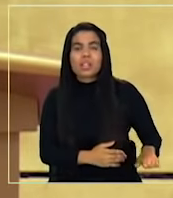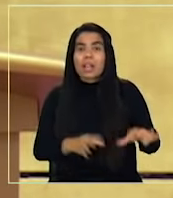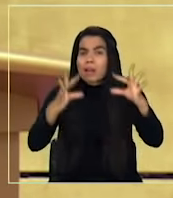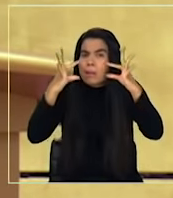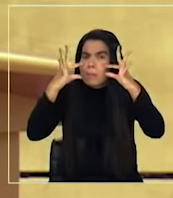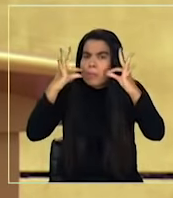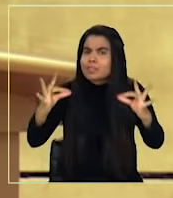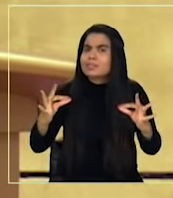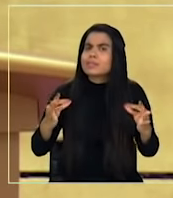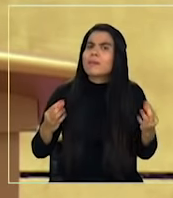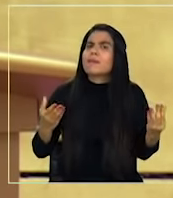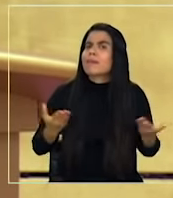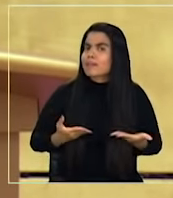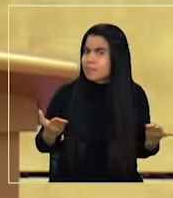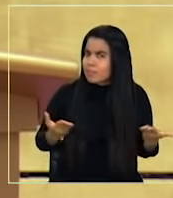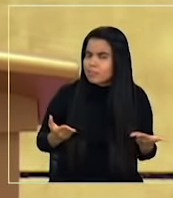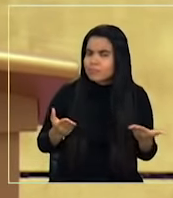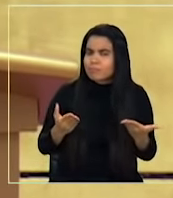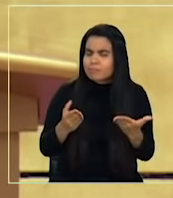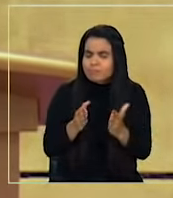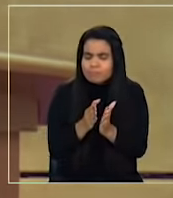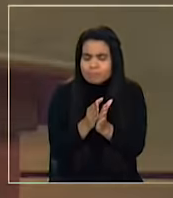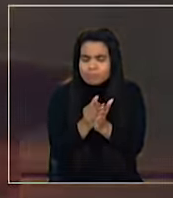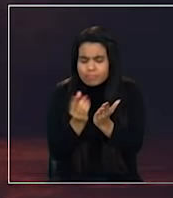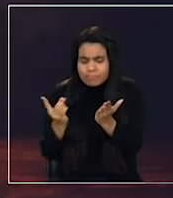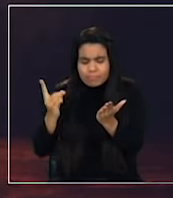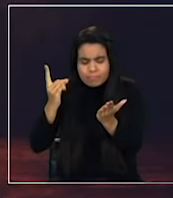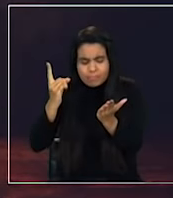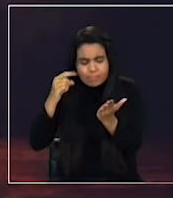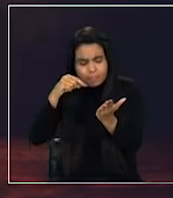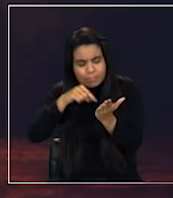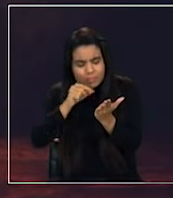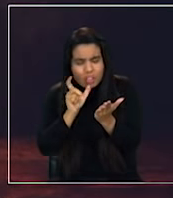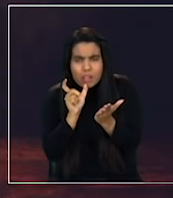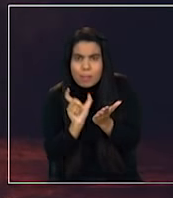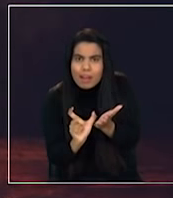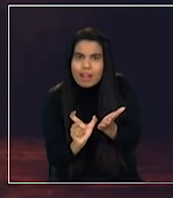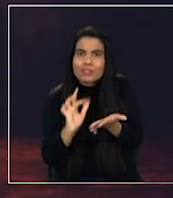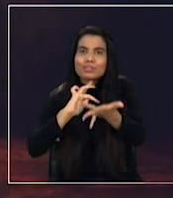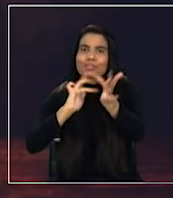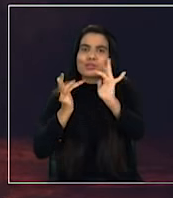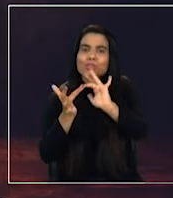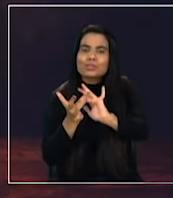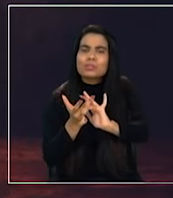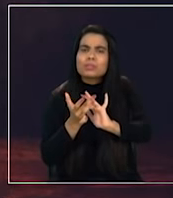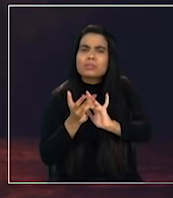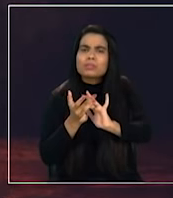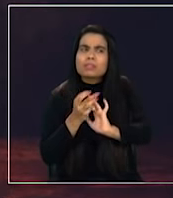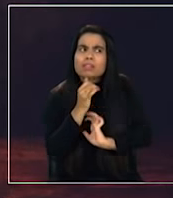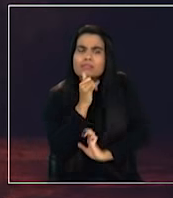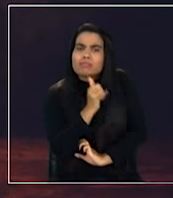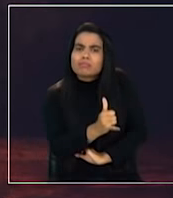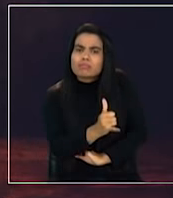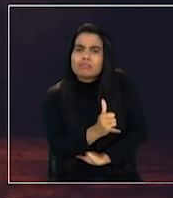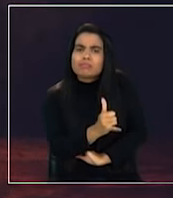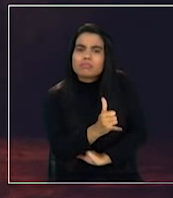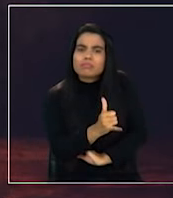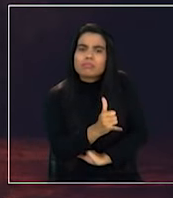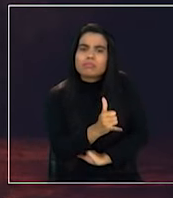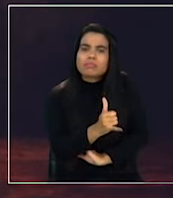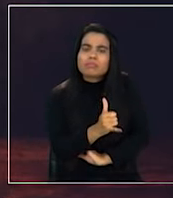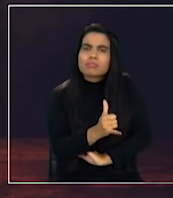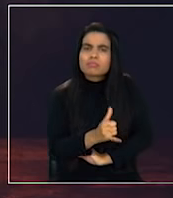Preste atenção nestas palavras do Senhor Jesus. Ele disse assim, direto